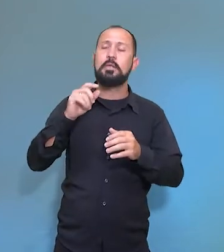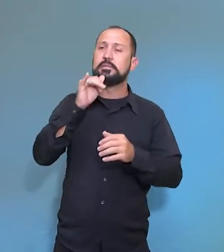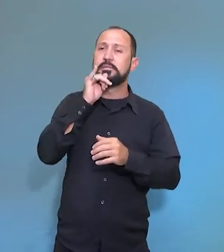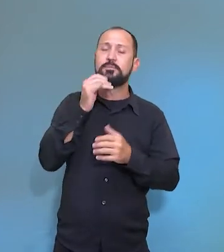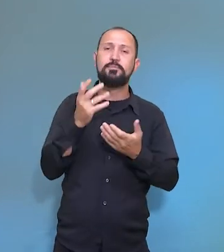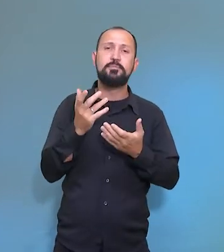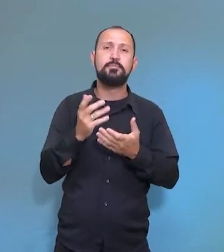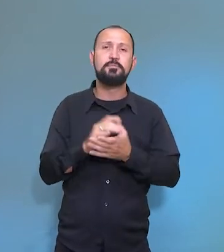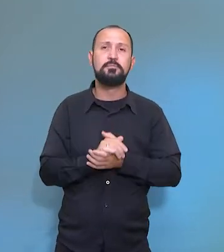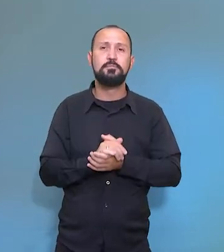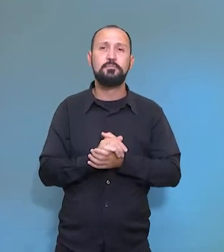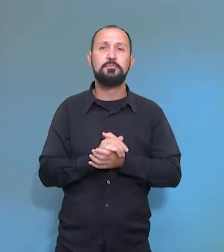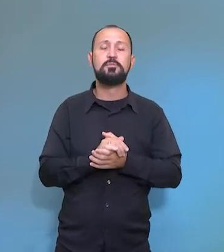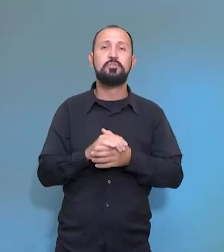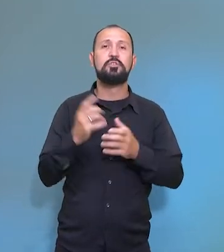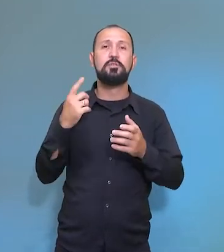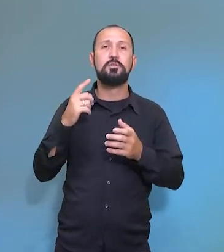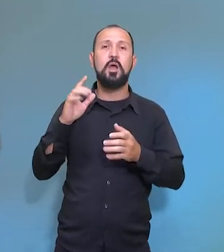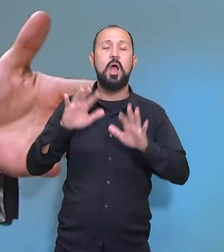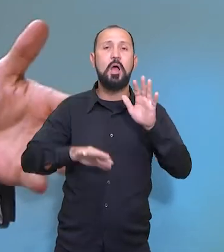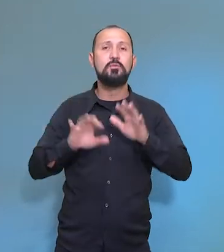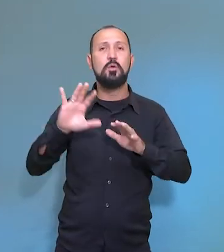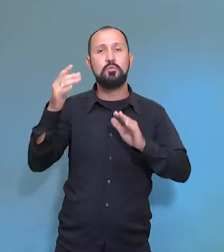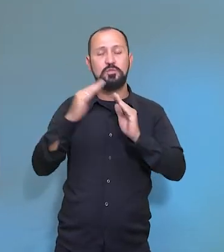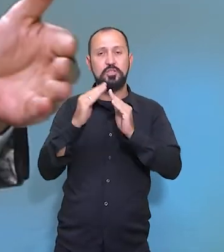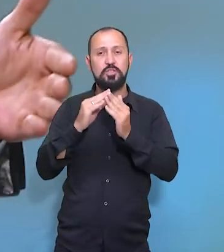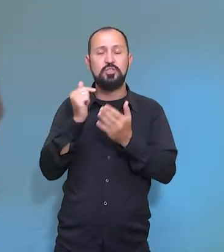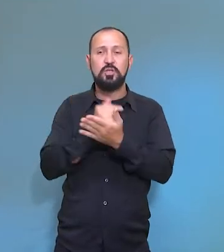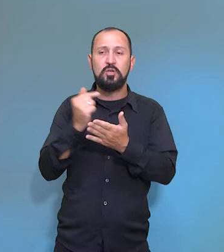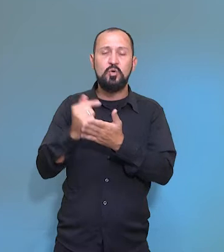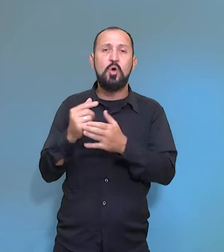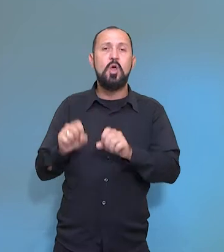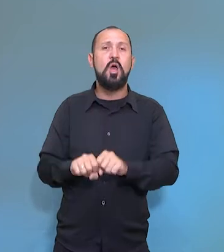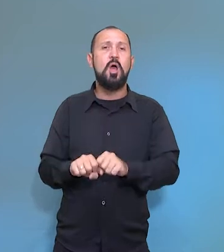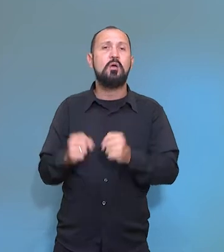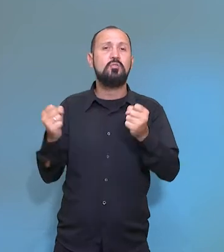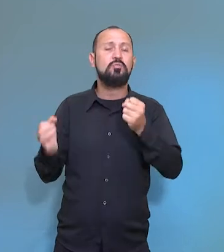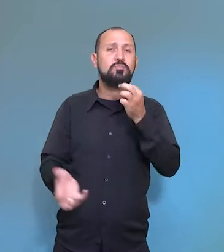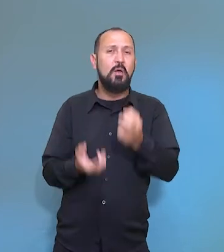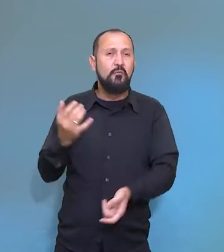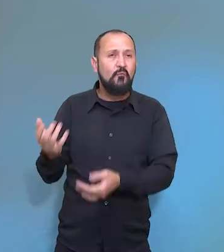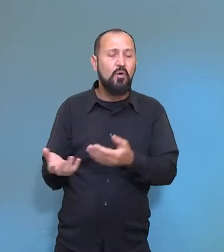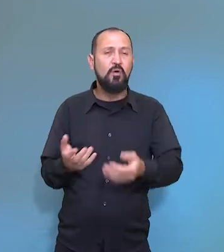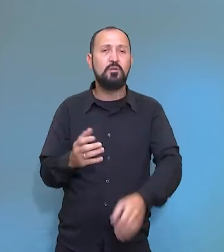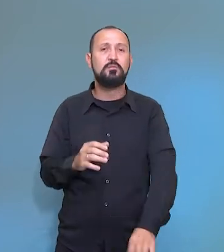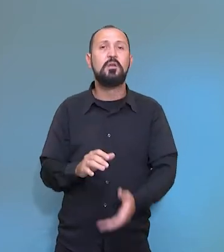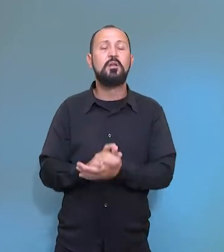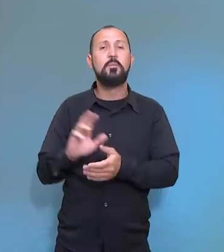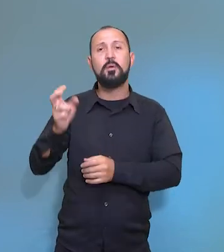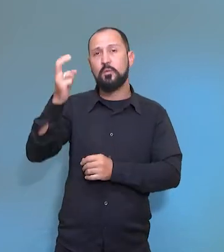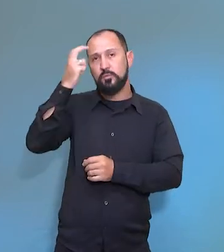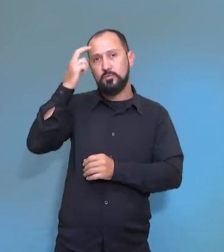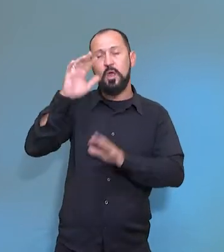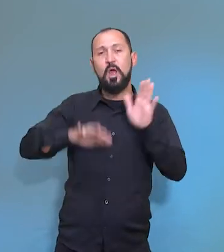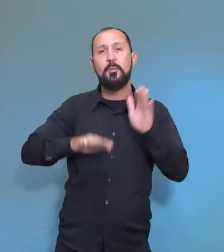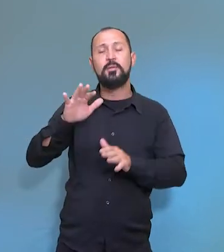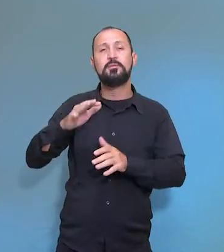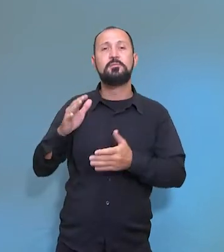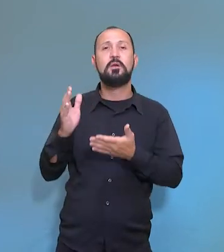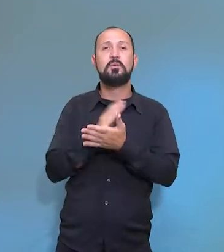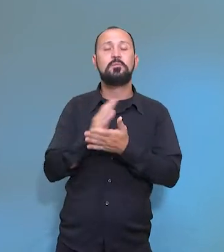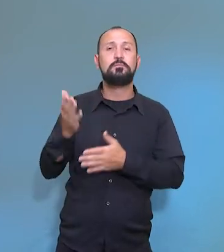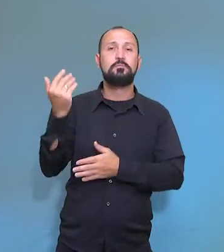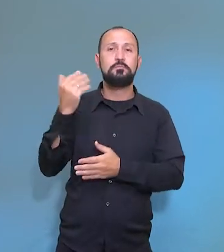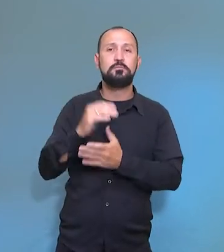casos de destruição dos registros de alguns cartórios, né? Isso era uma cultura em